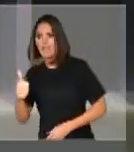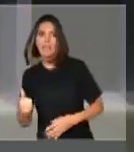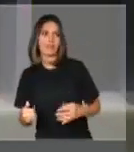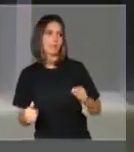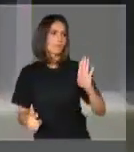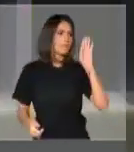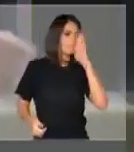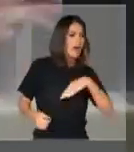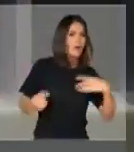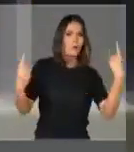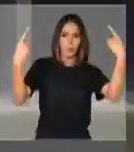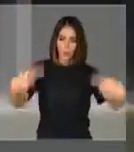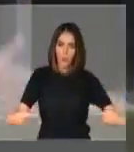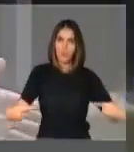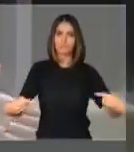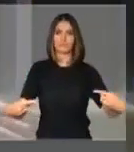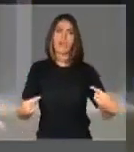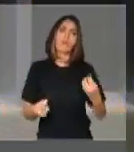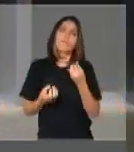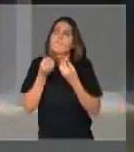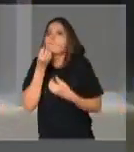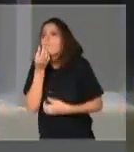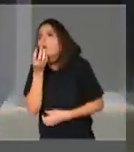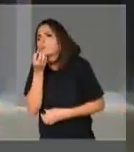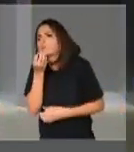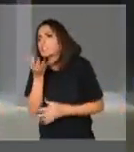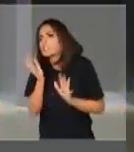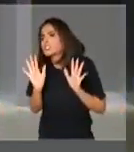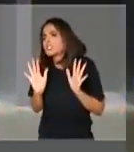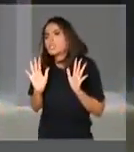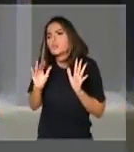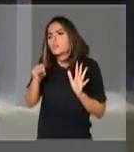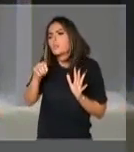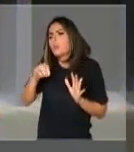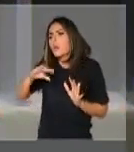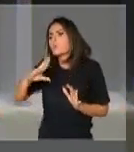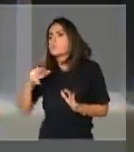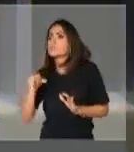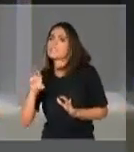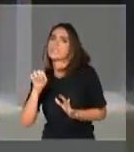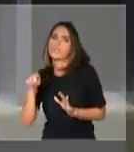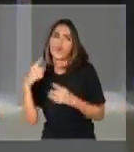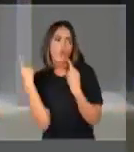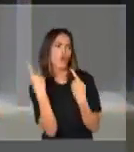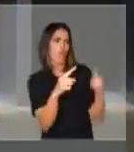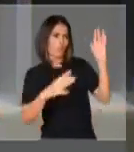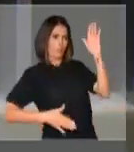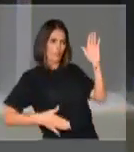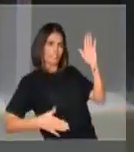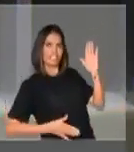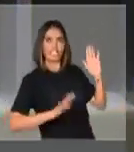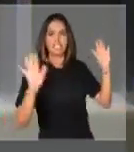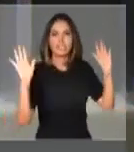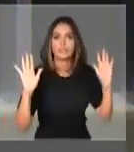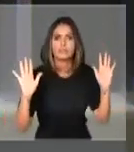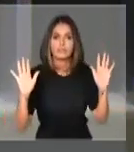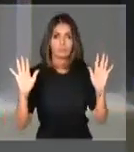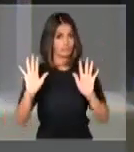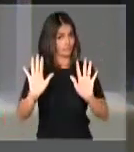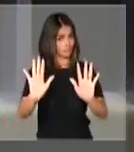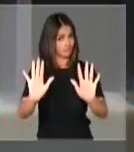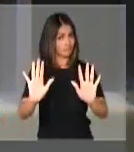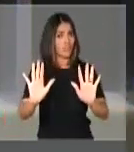mal, do bonzinho, do mocinho contra os bandidos. Pois